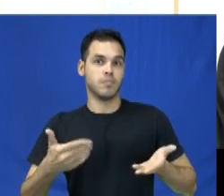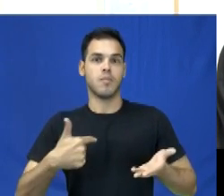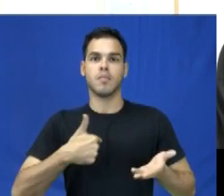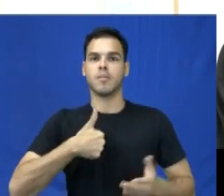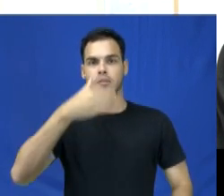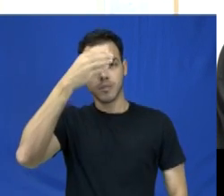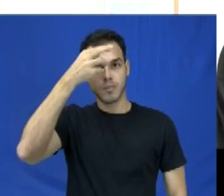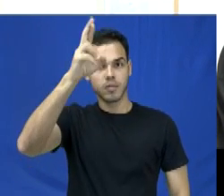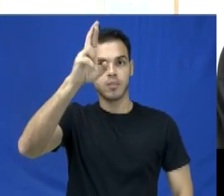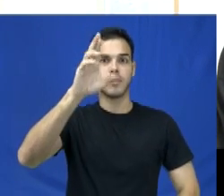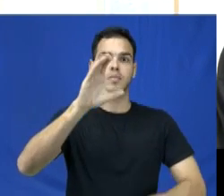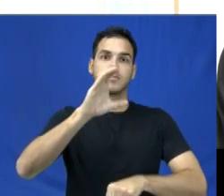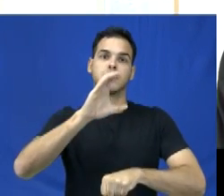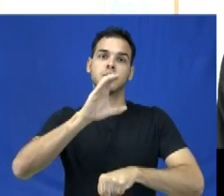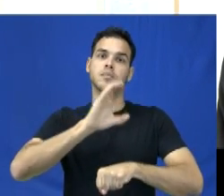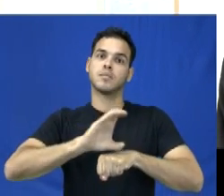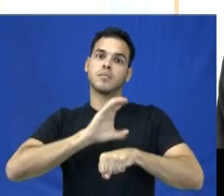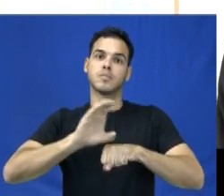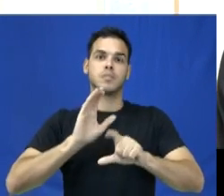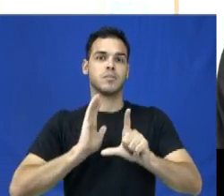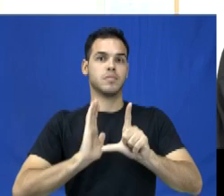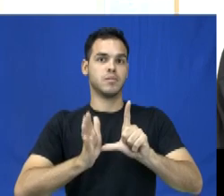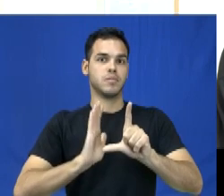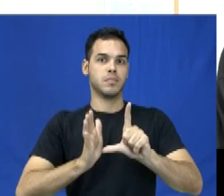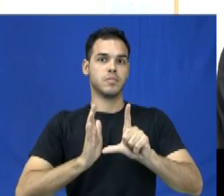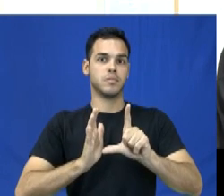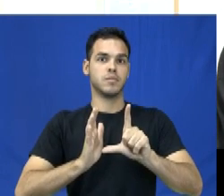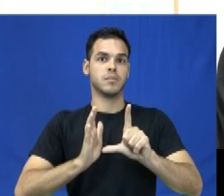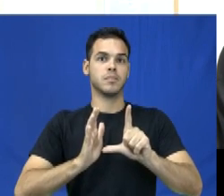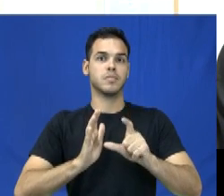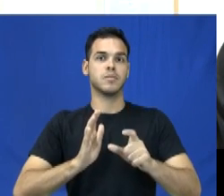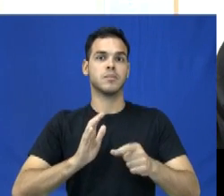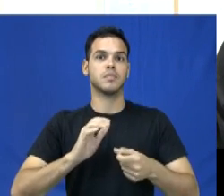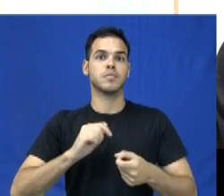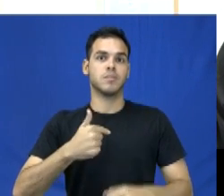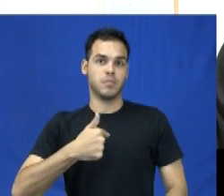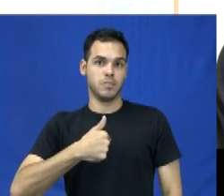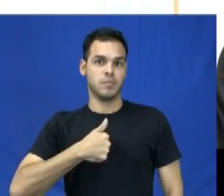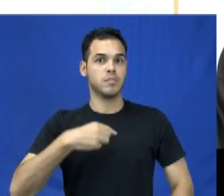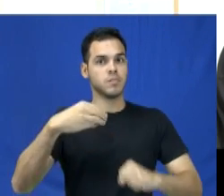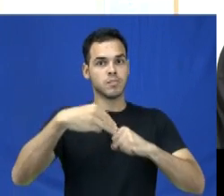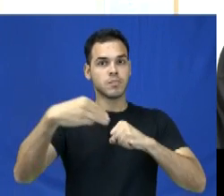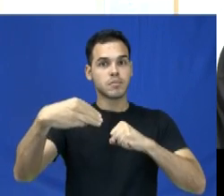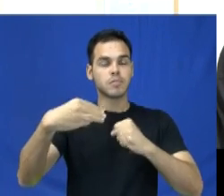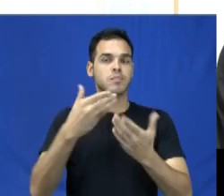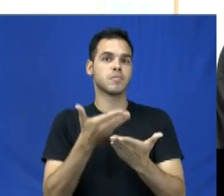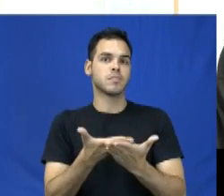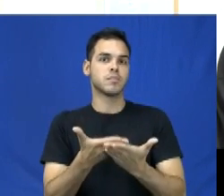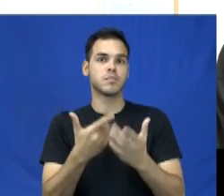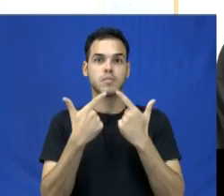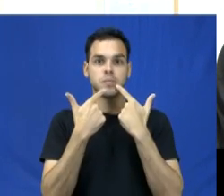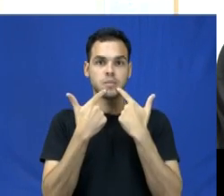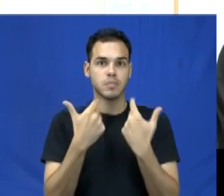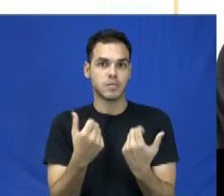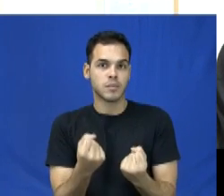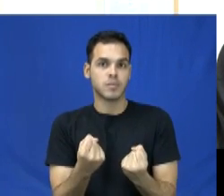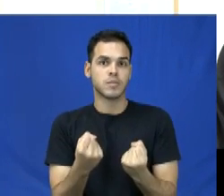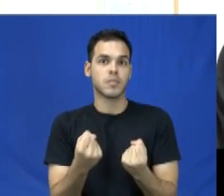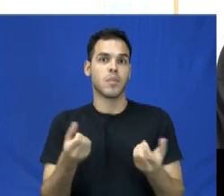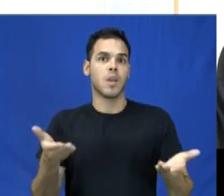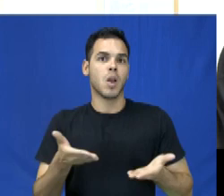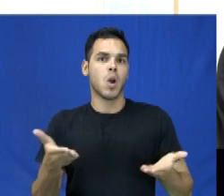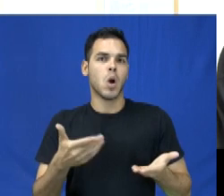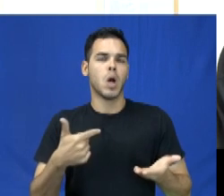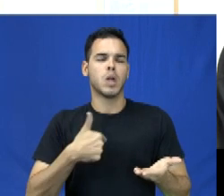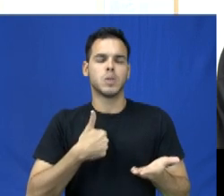Libras Licenciatura. Sou mestre em estudos linguísticos e agora estou em processo de doutoramento